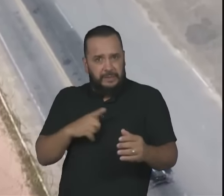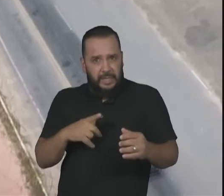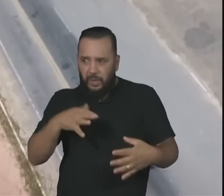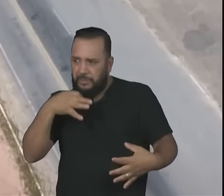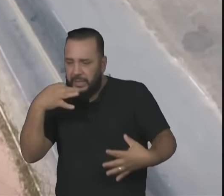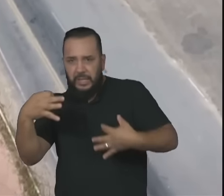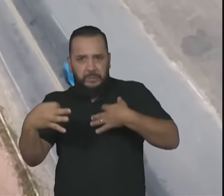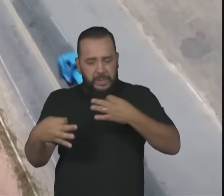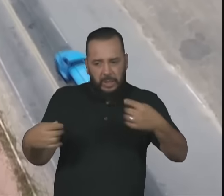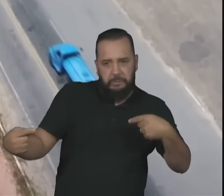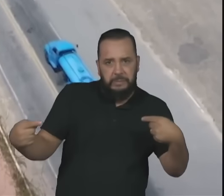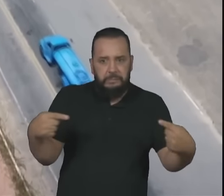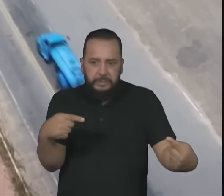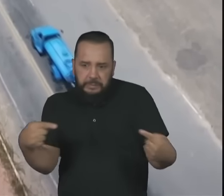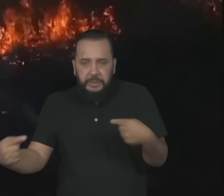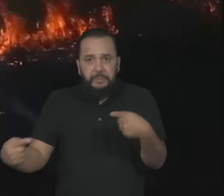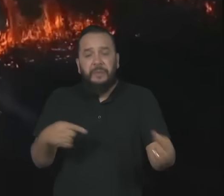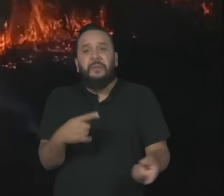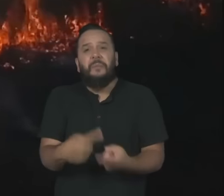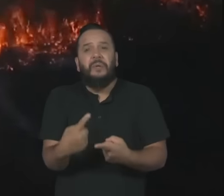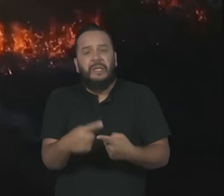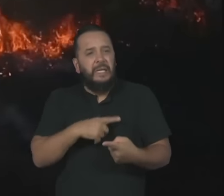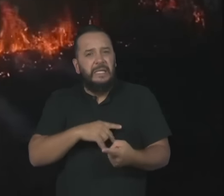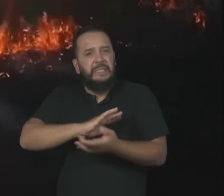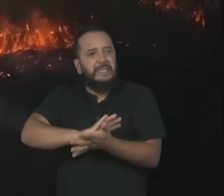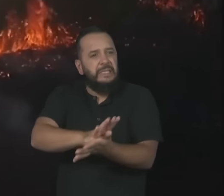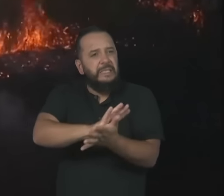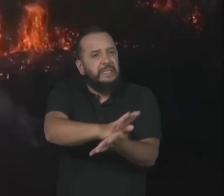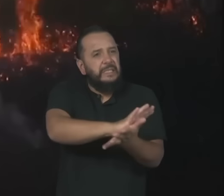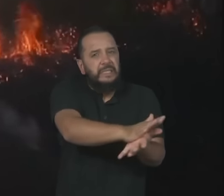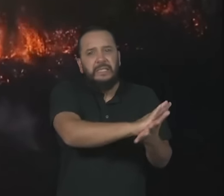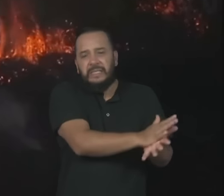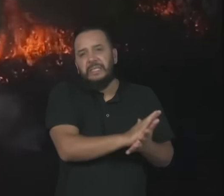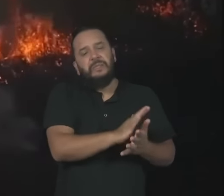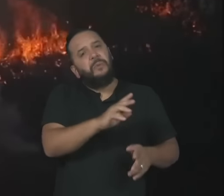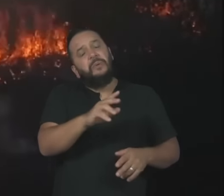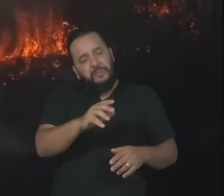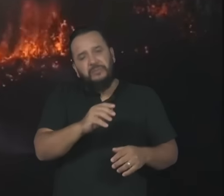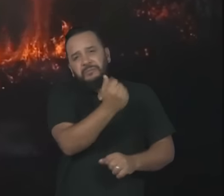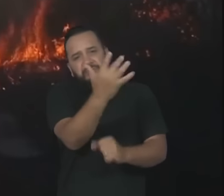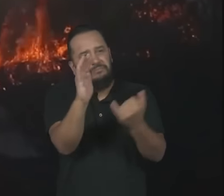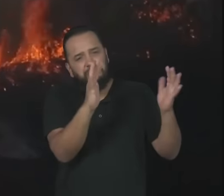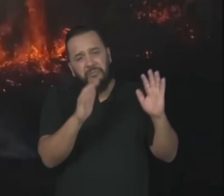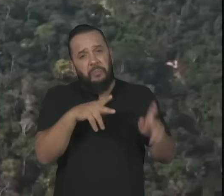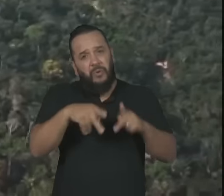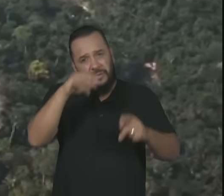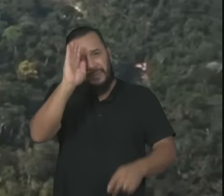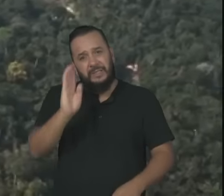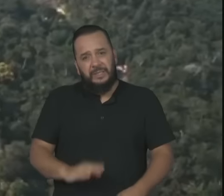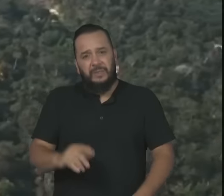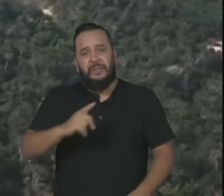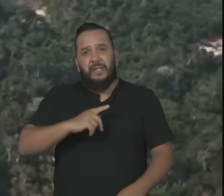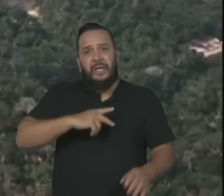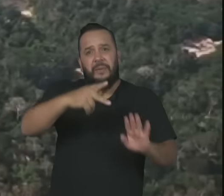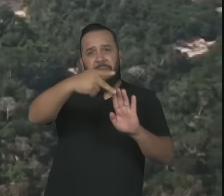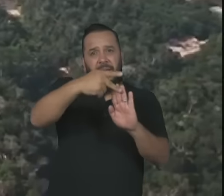por conta dos riscos socioambientais para toda a população brasileira. Entre eles, o chamado PL